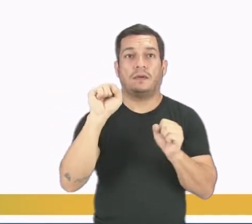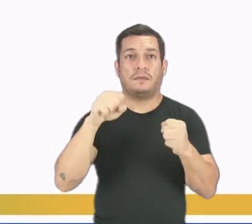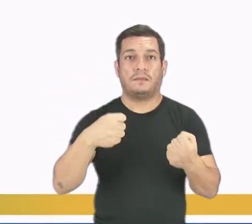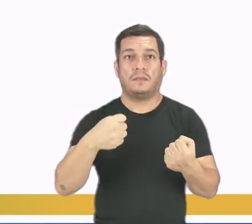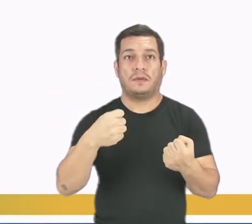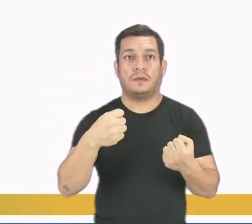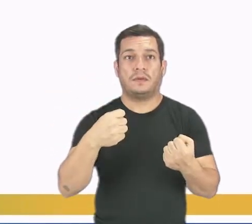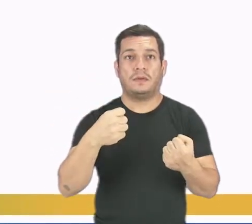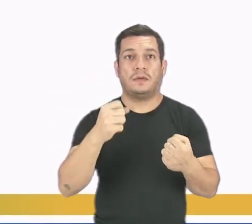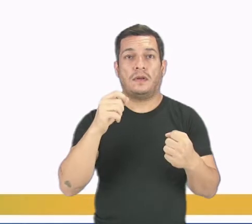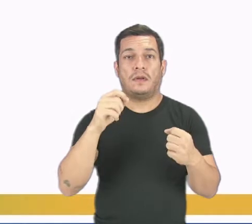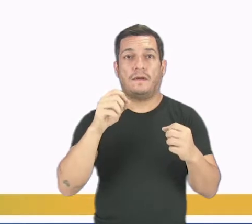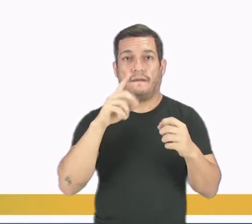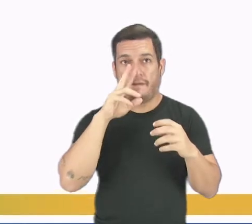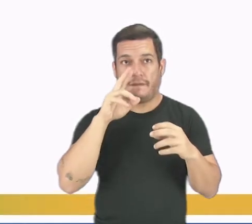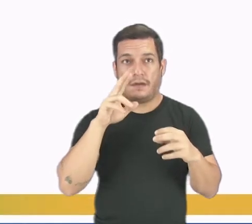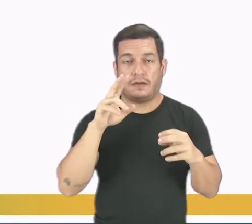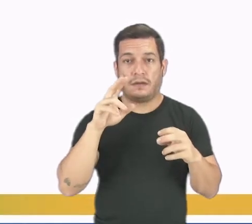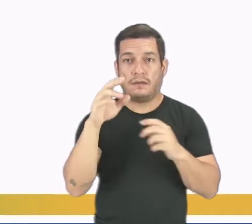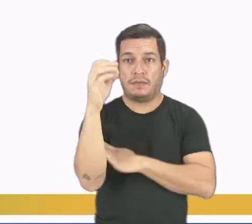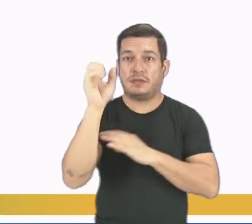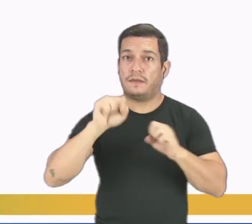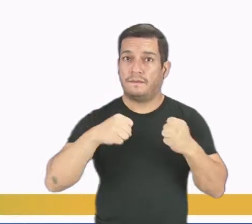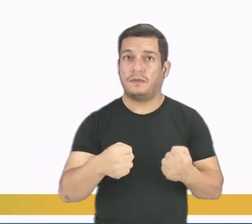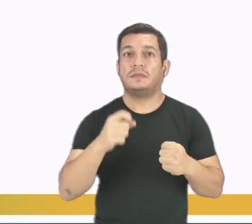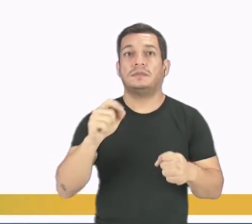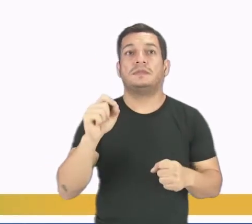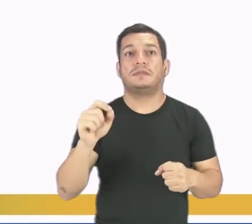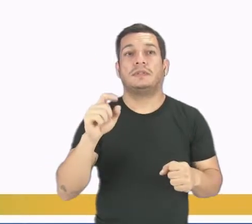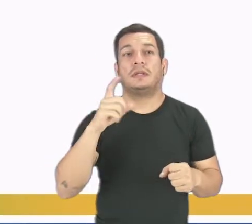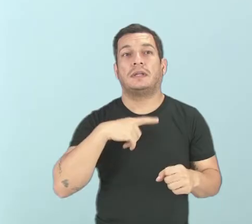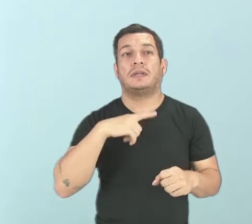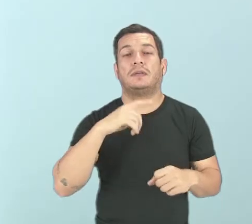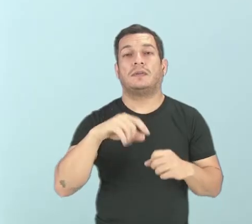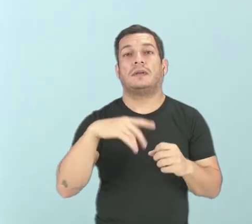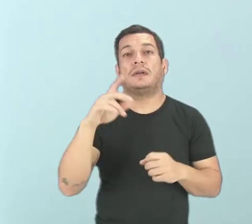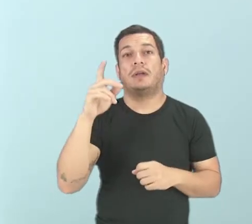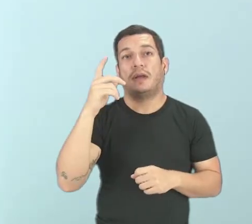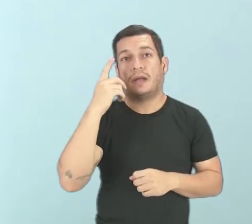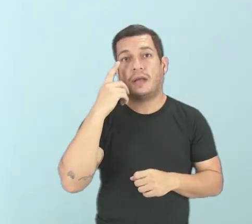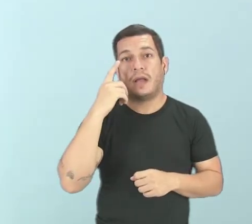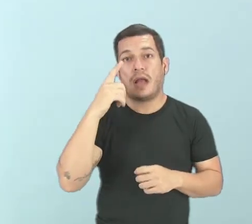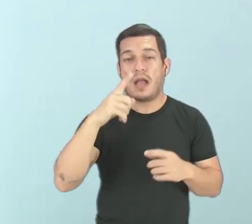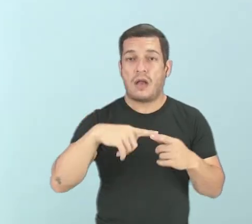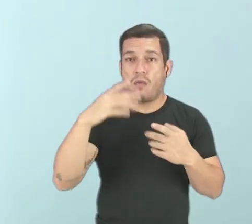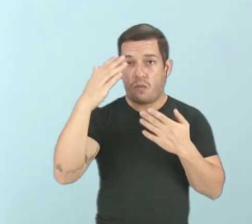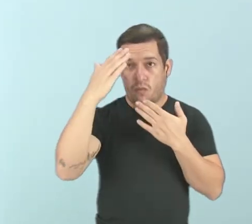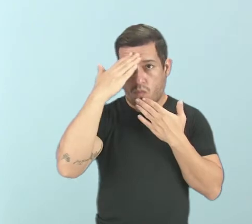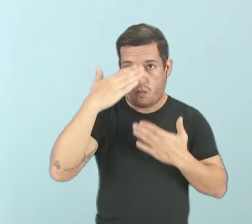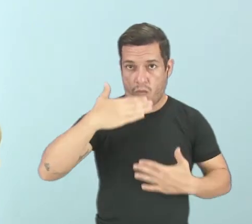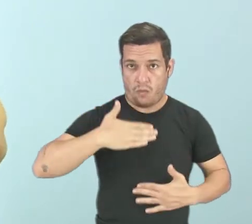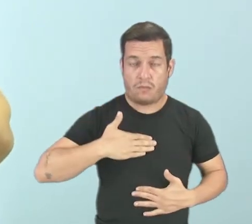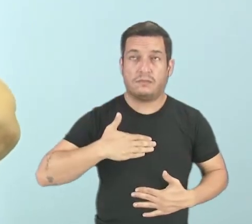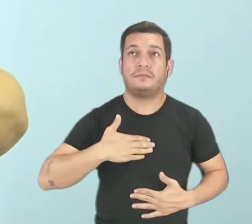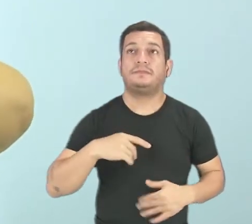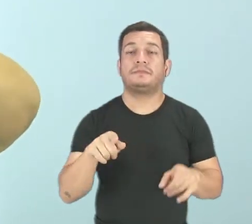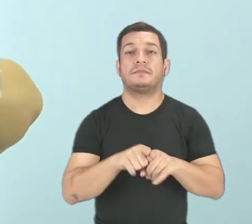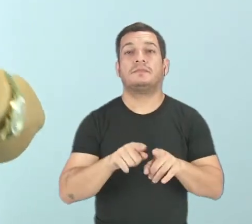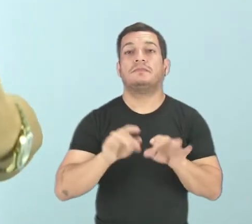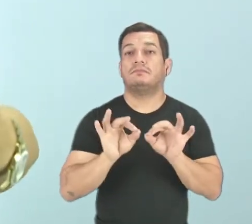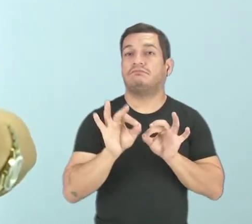braço. No sistema internacional, distância ela é determinada em metros, mas nós também podemos medir em centímetros, milímetros e assim